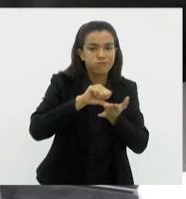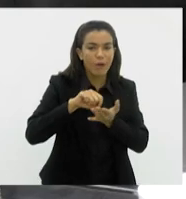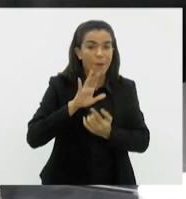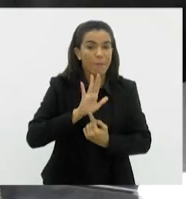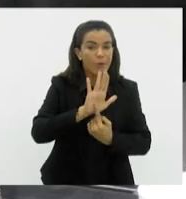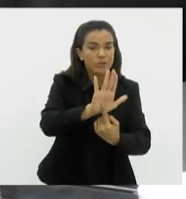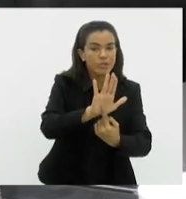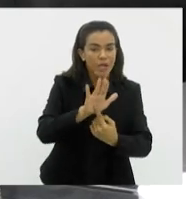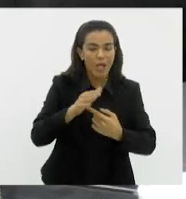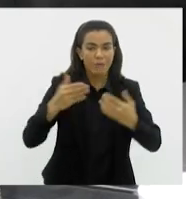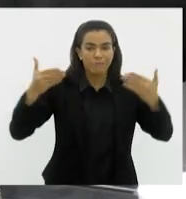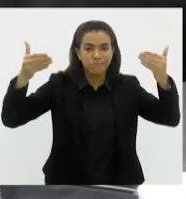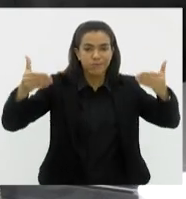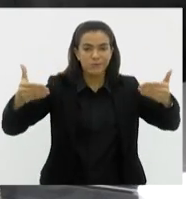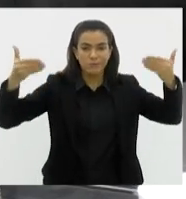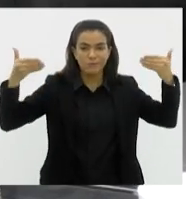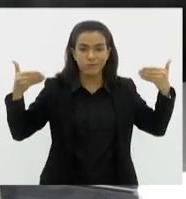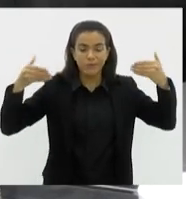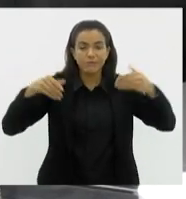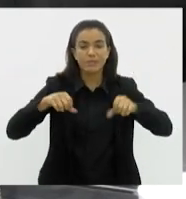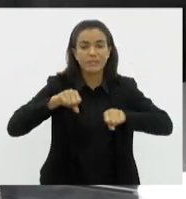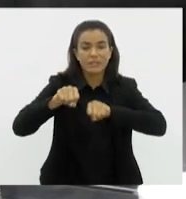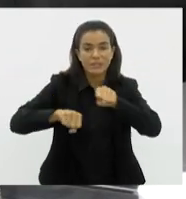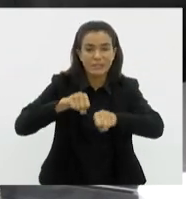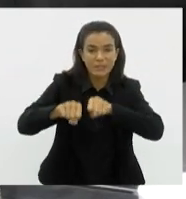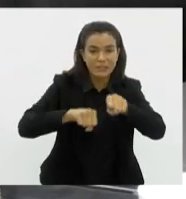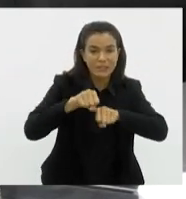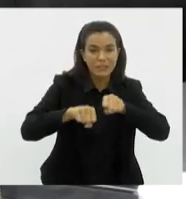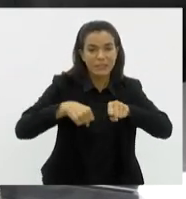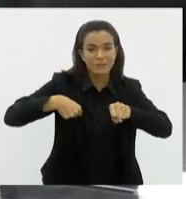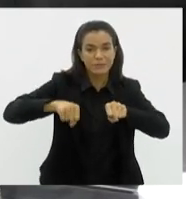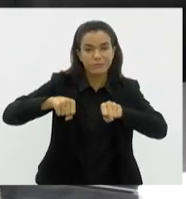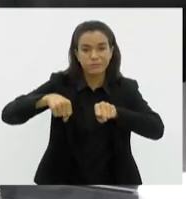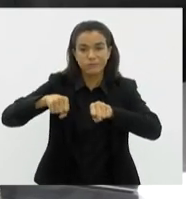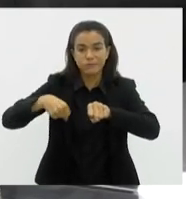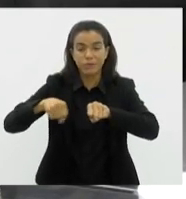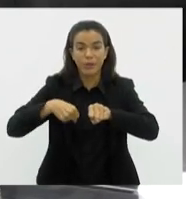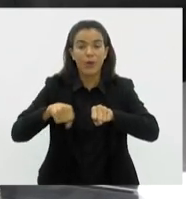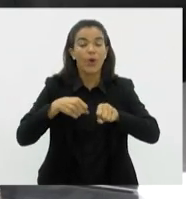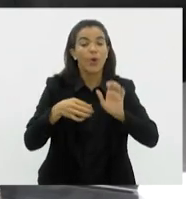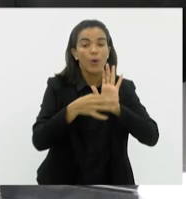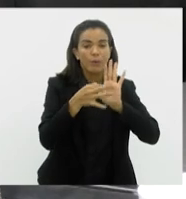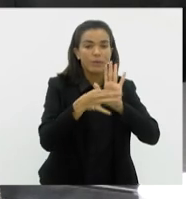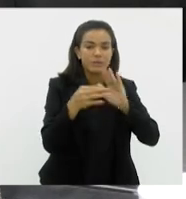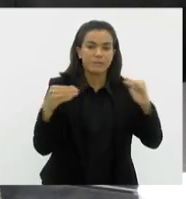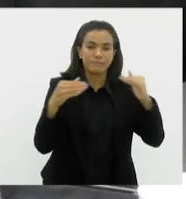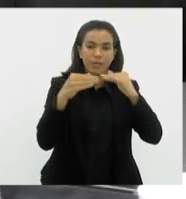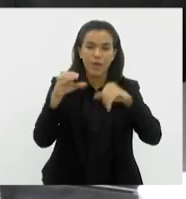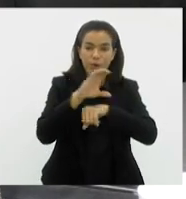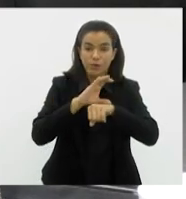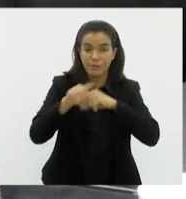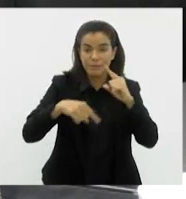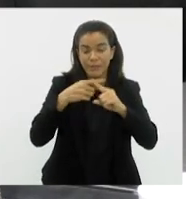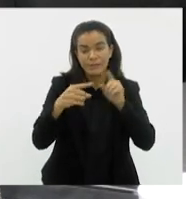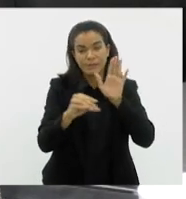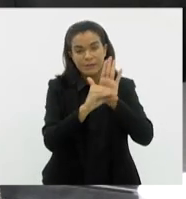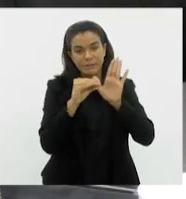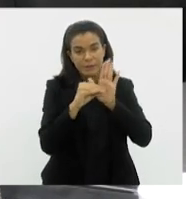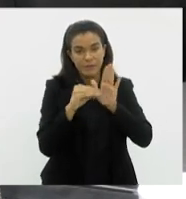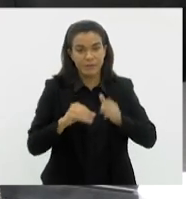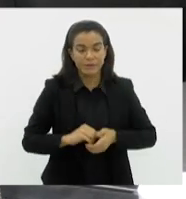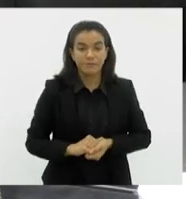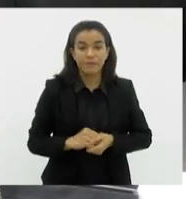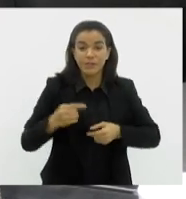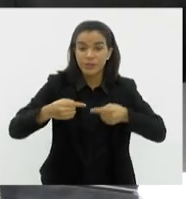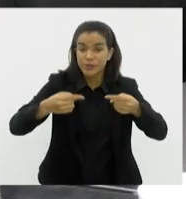ciclistas e demais motoristas e dar outras providências. O parecer é pela constitucionalidade com emendas.